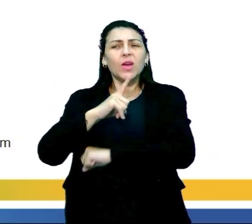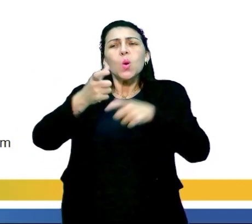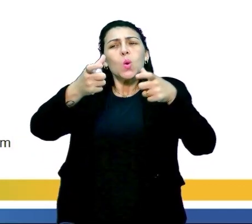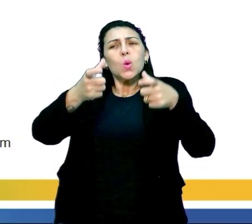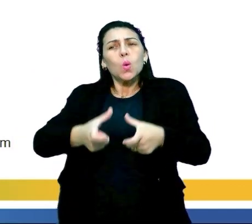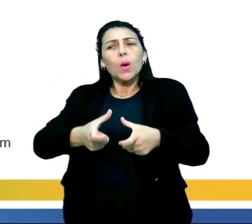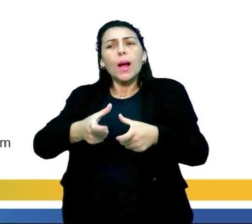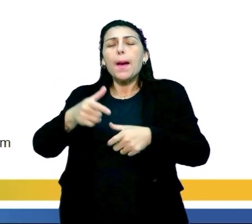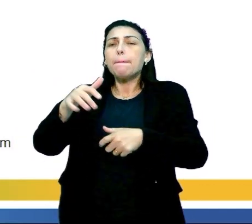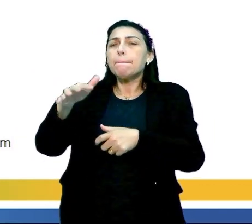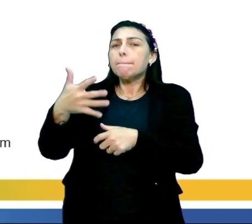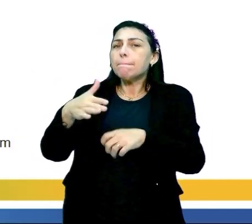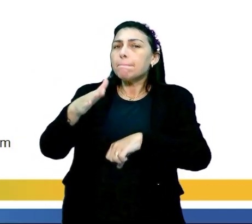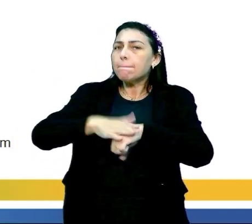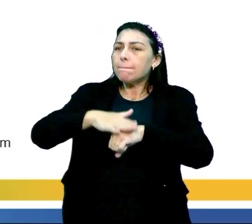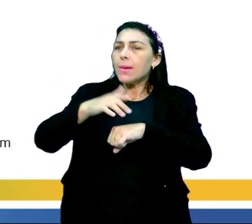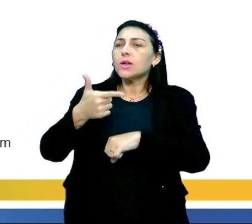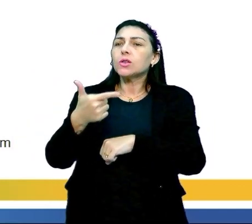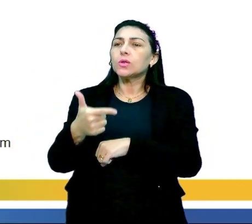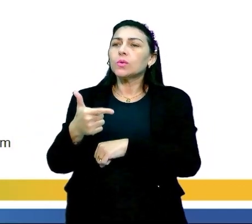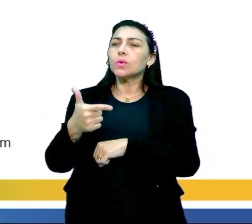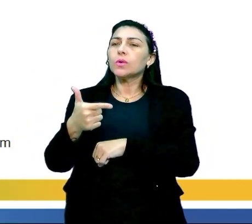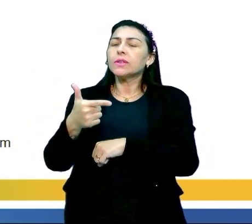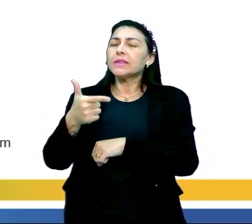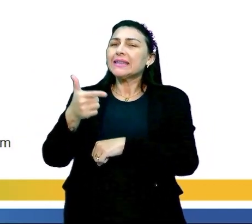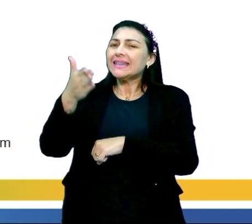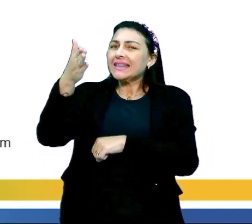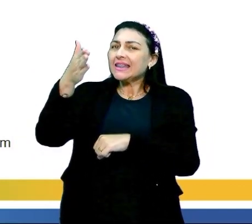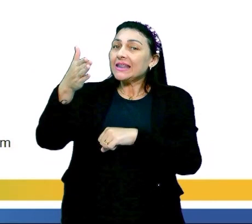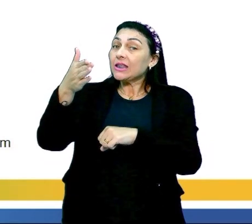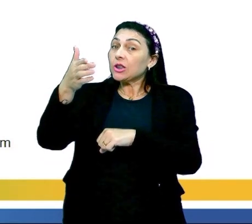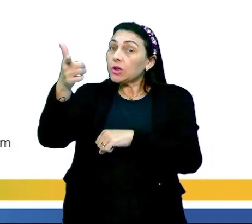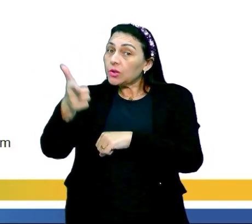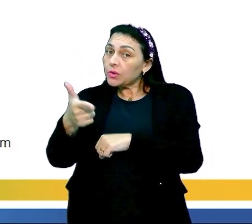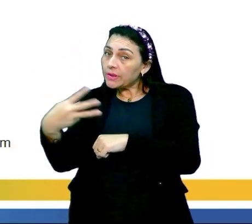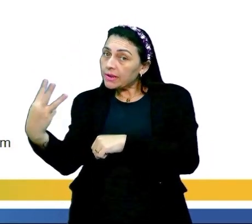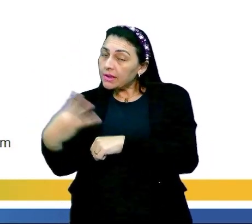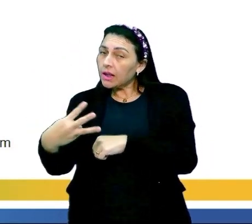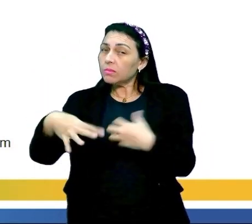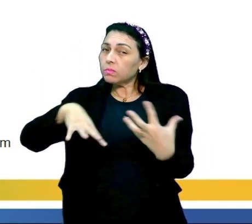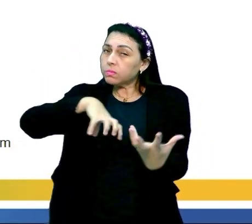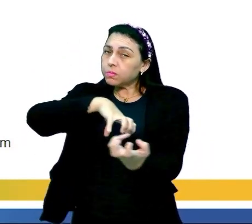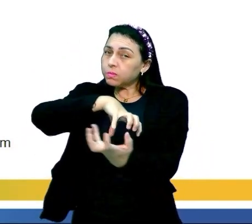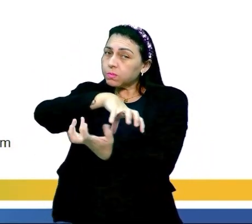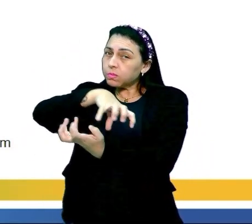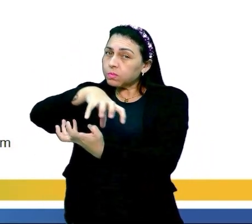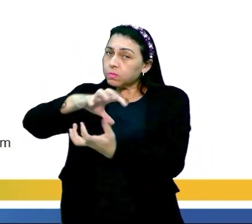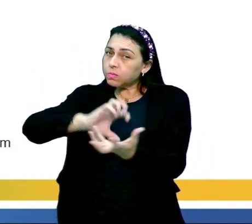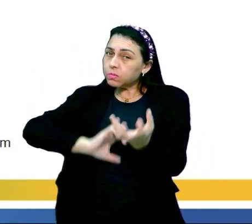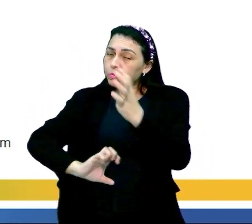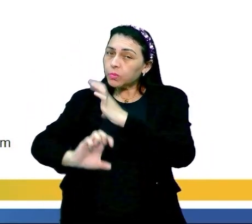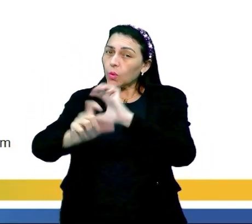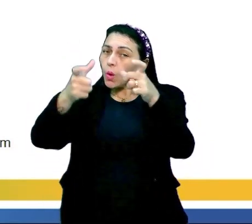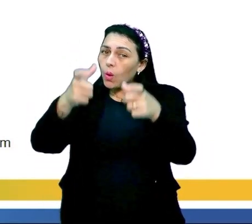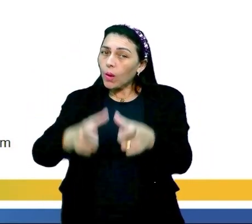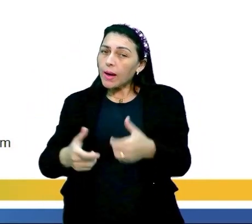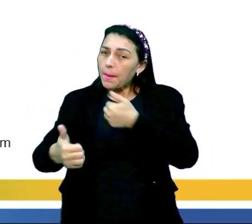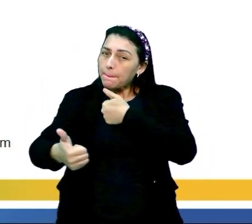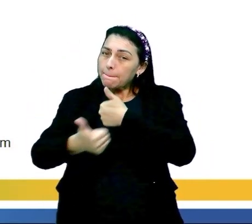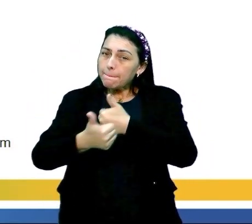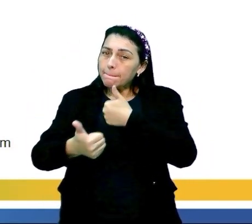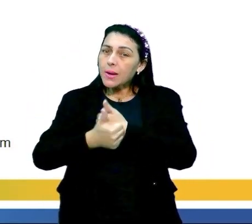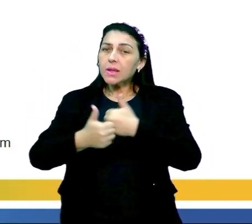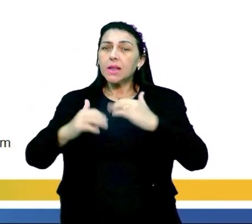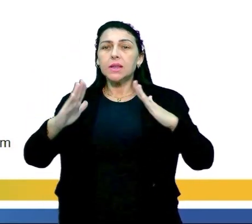pública, que tiveram lugar mais de 2/3 das agressões, geralmente em locais próximos